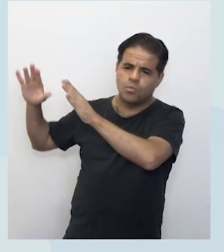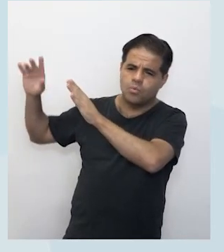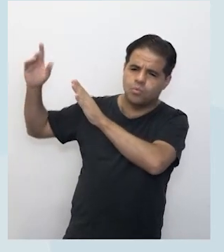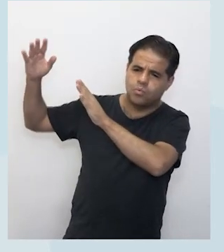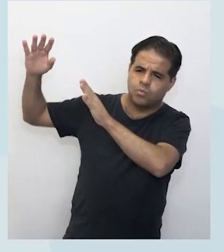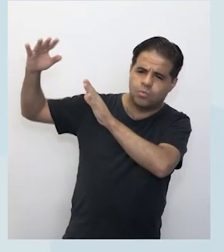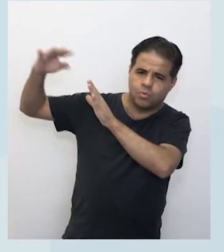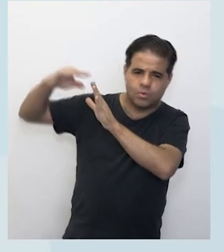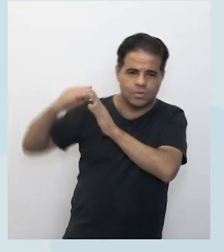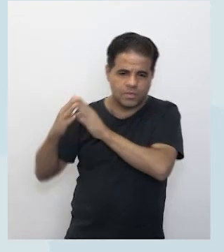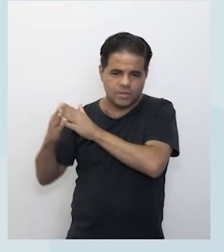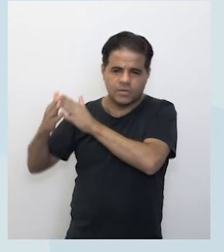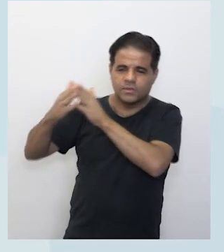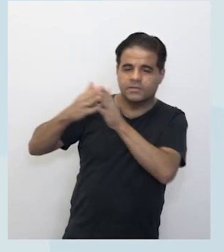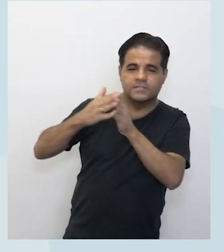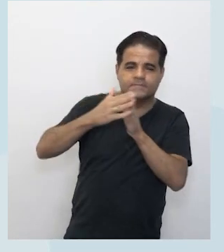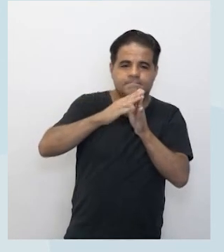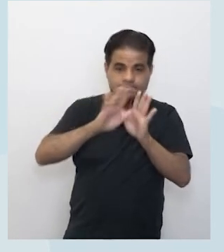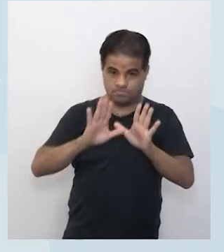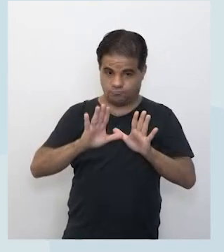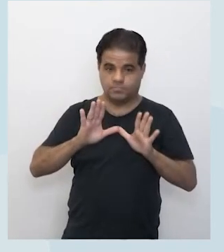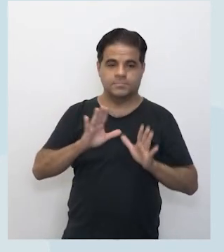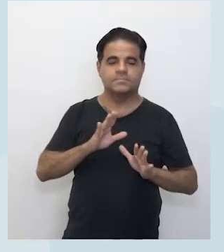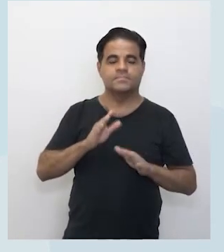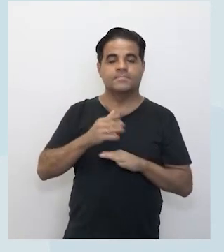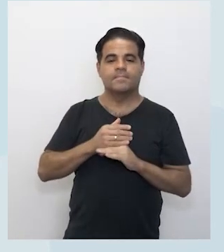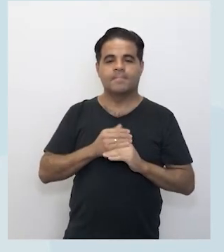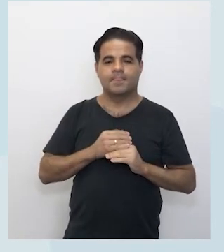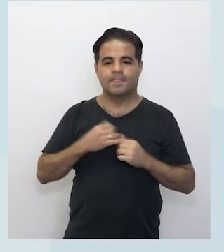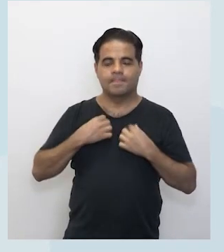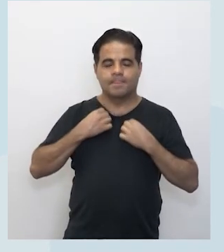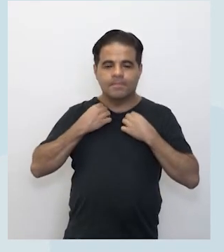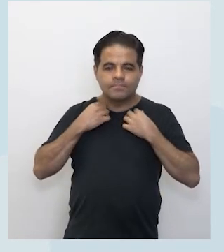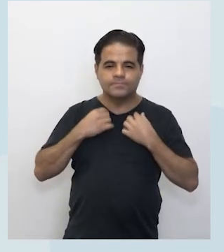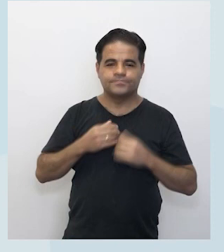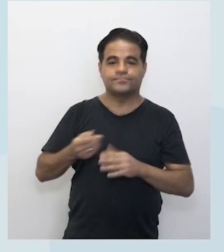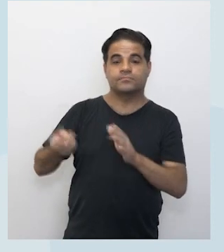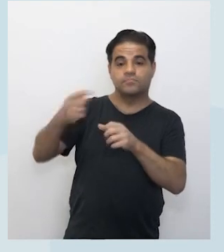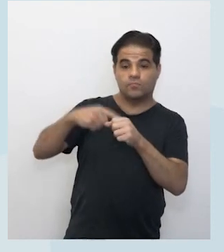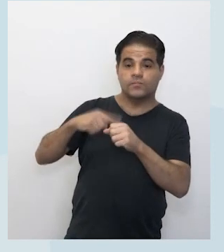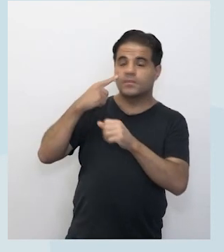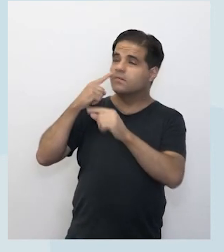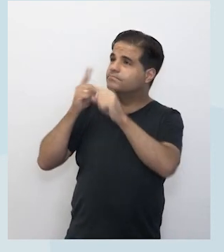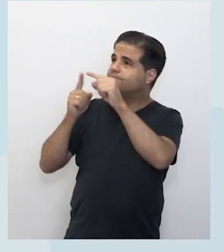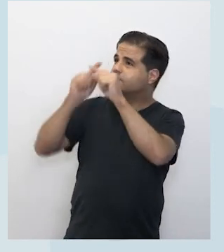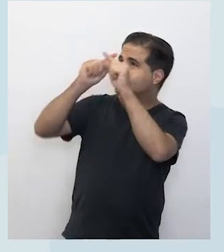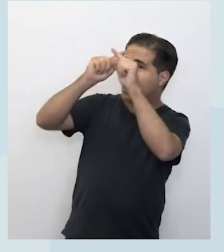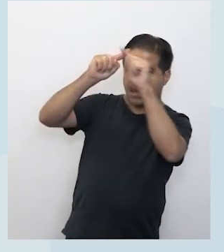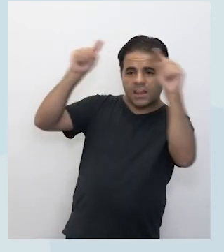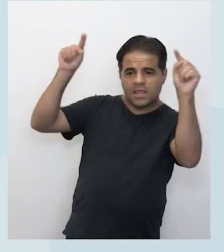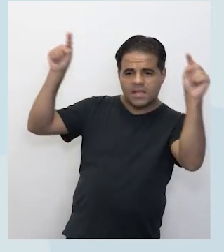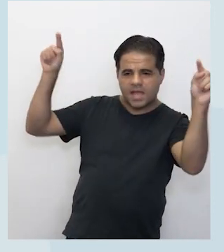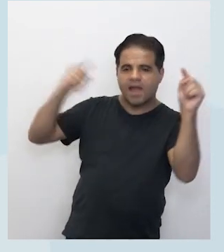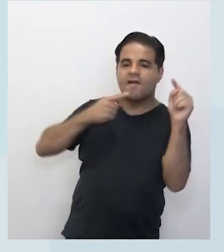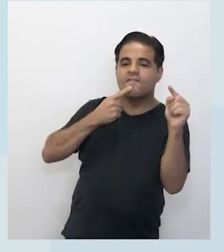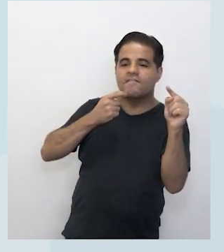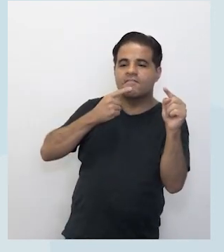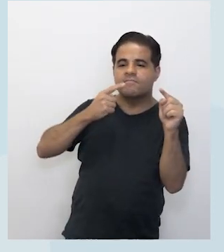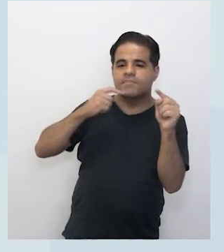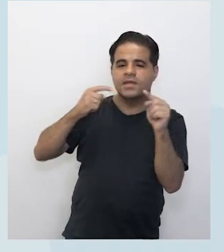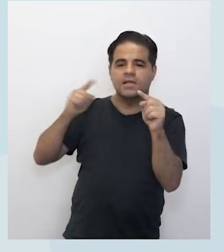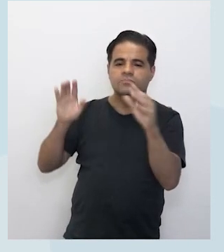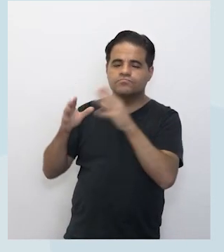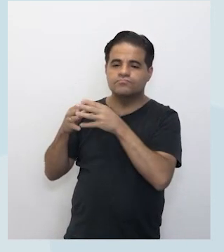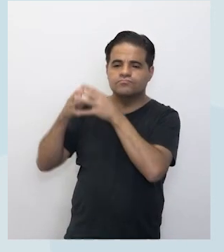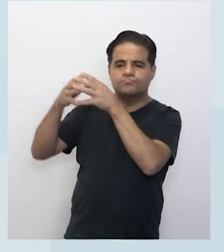Eita, fiz uma coisa errada aqui, calma aí. Adiantando toda a aula, Eita. né? Isso aí. Não, mas vocês estão vendo a linha vermelha ali, ela mostra então a direção que